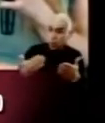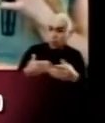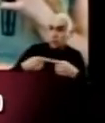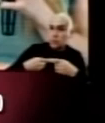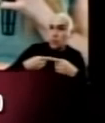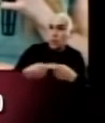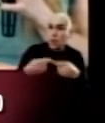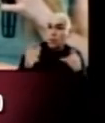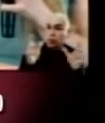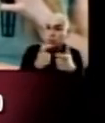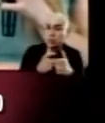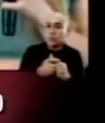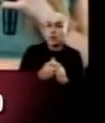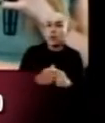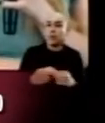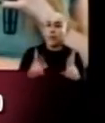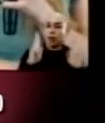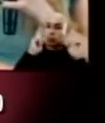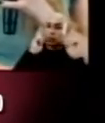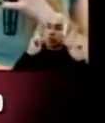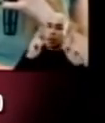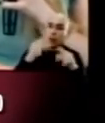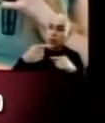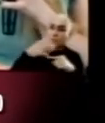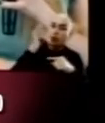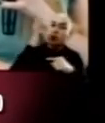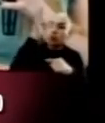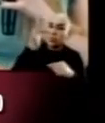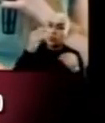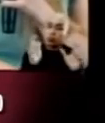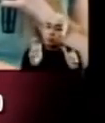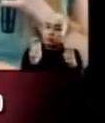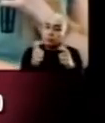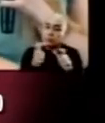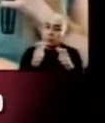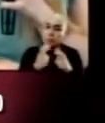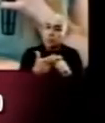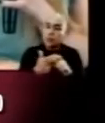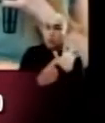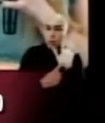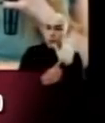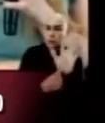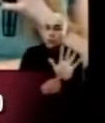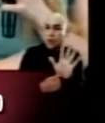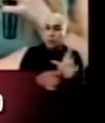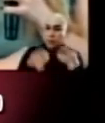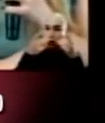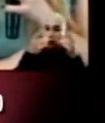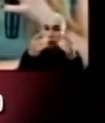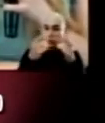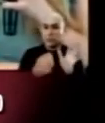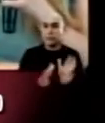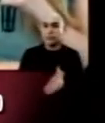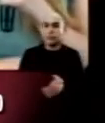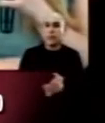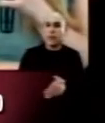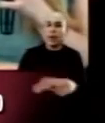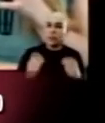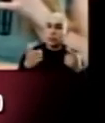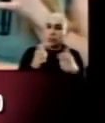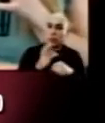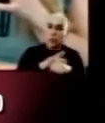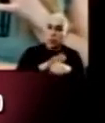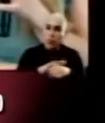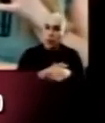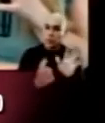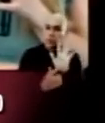que reduza ainda mais, mas é isso que a gente vem demonstrando aí, observando com a queda da doença. Era isso que eu queria